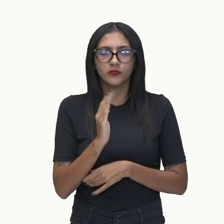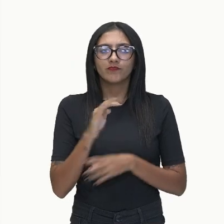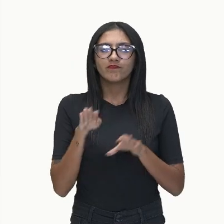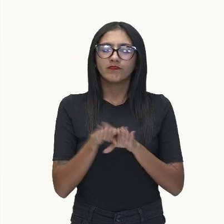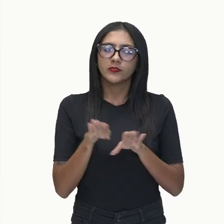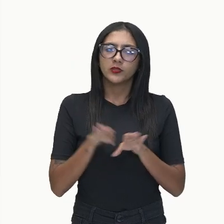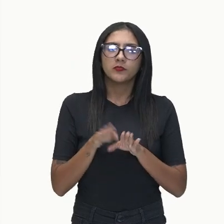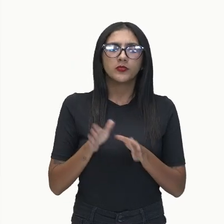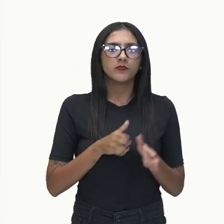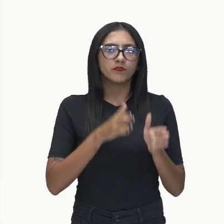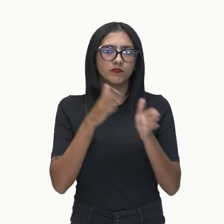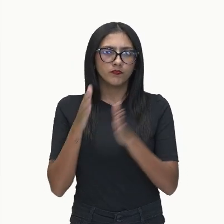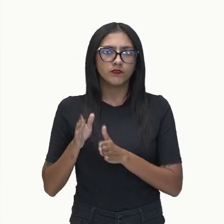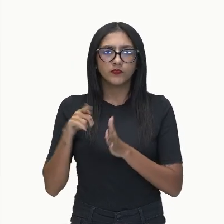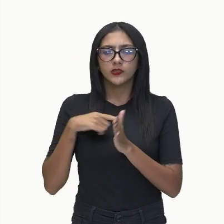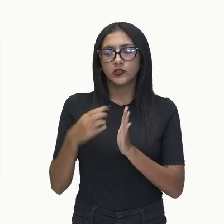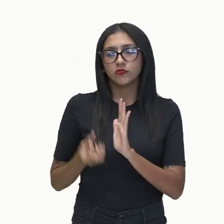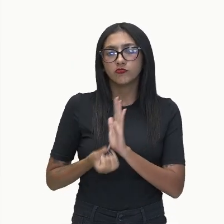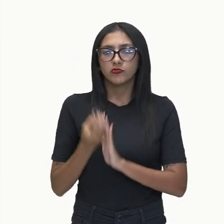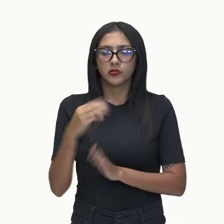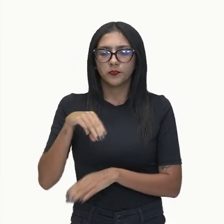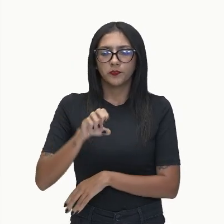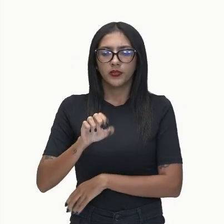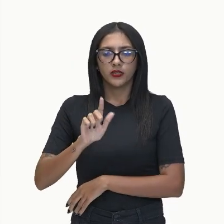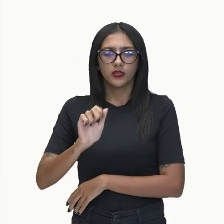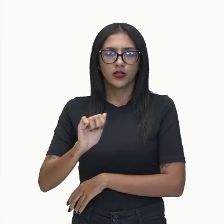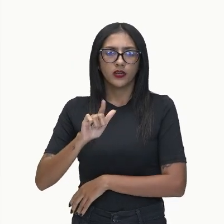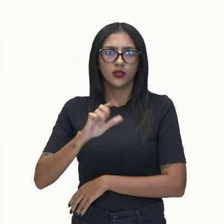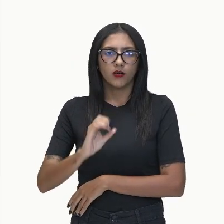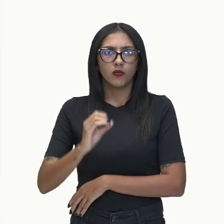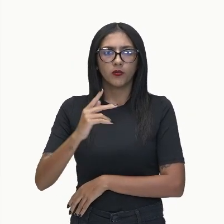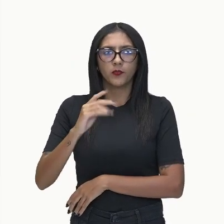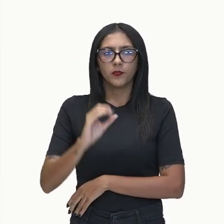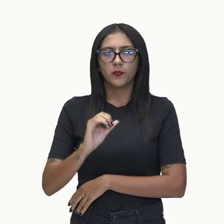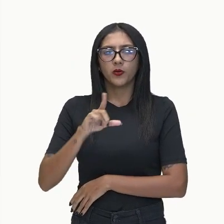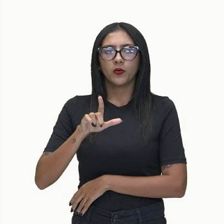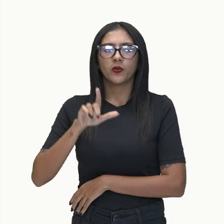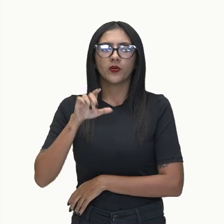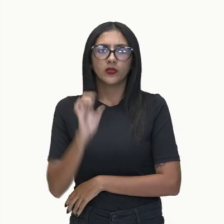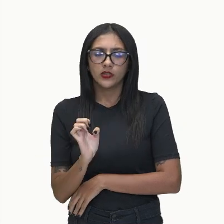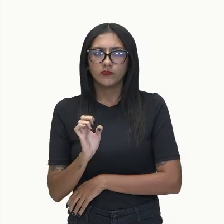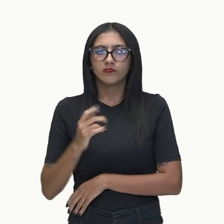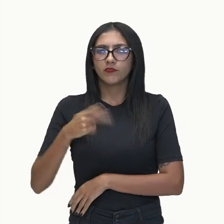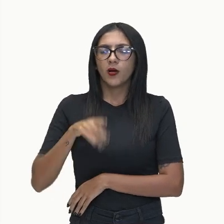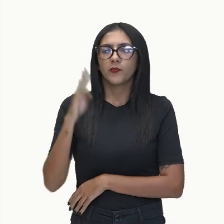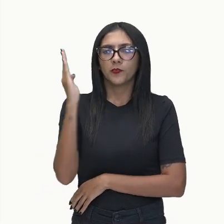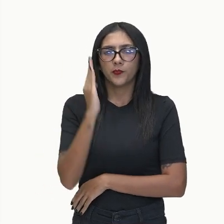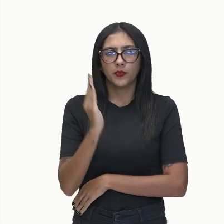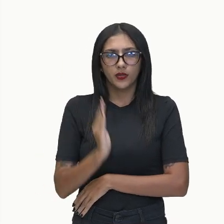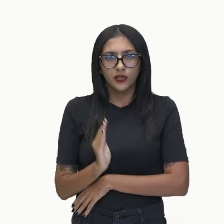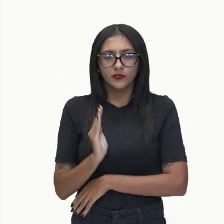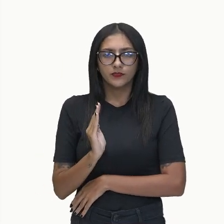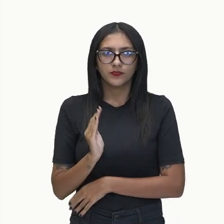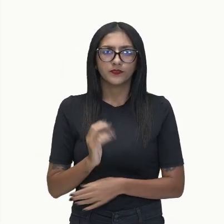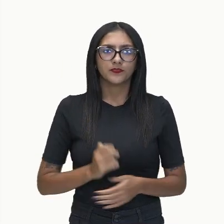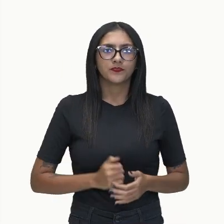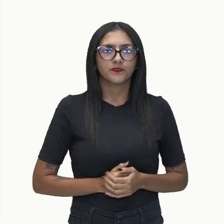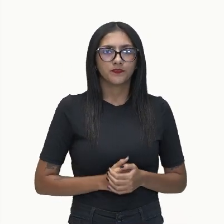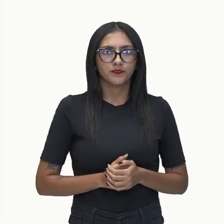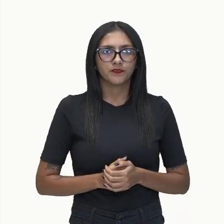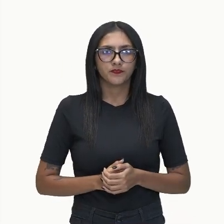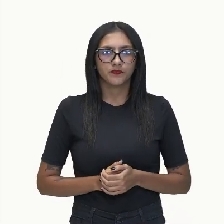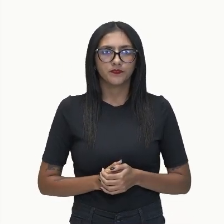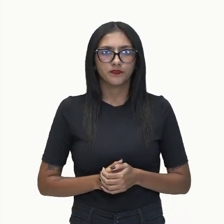formação da megalópole brasileira, né? O desenvolvimento da megalópole brasileira, que é a